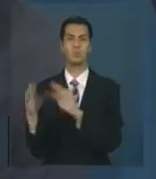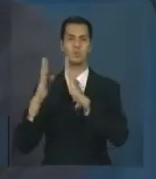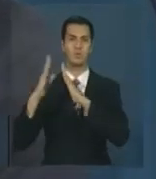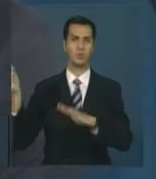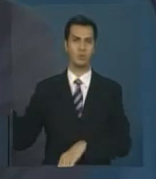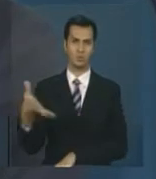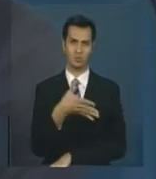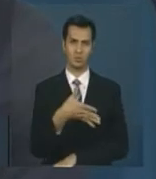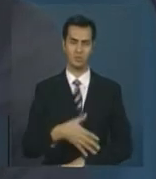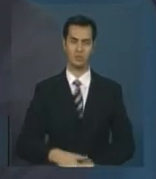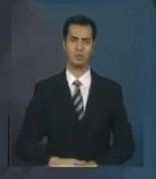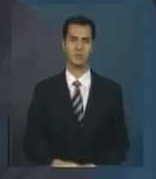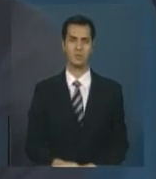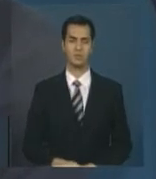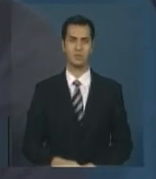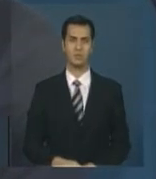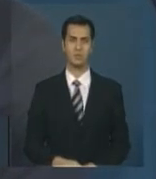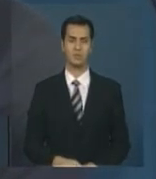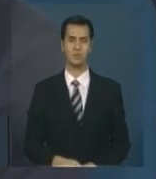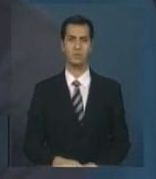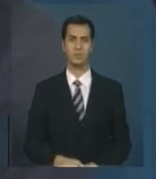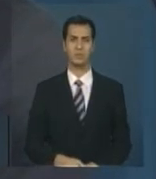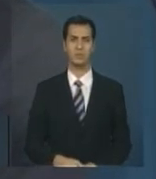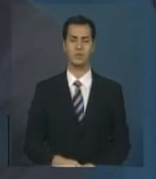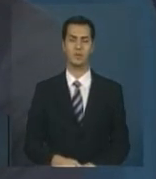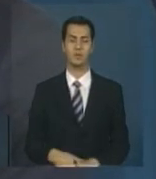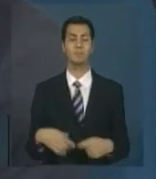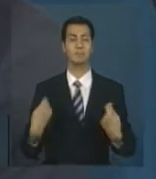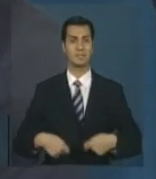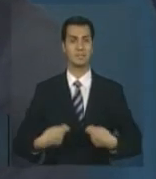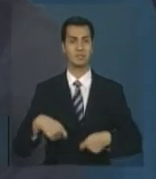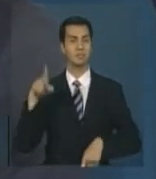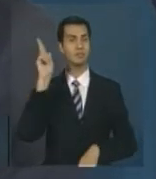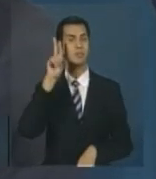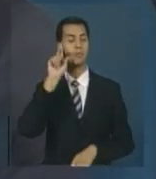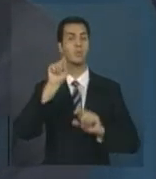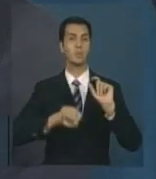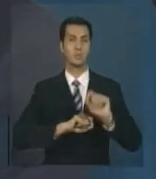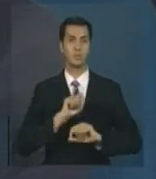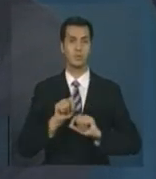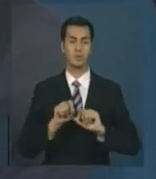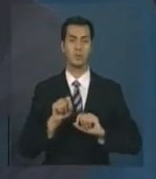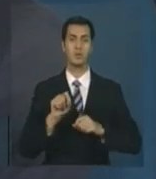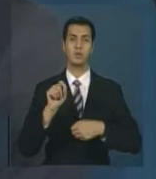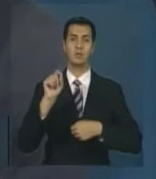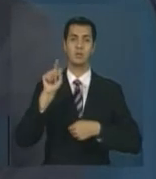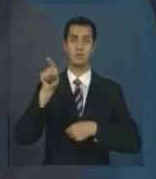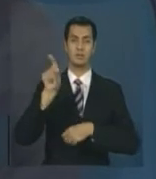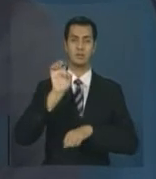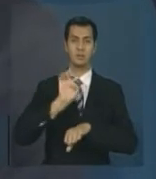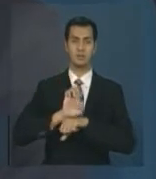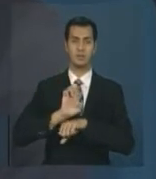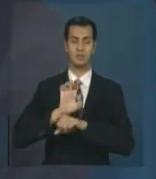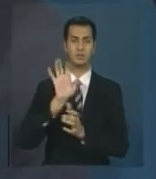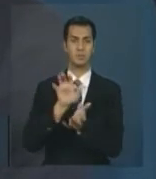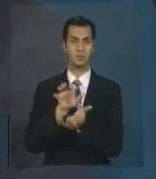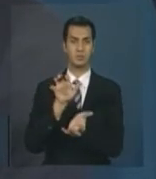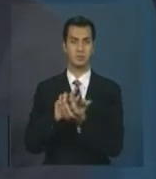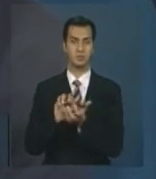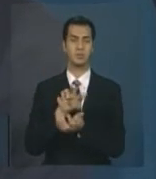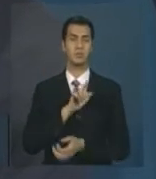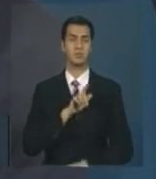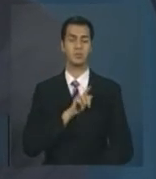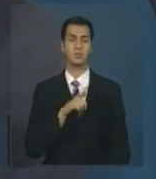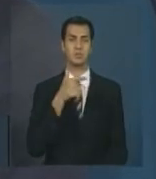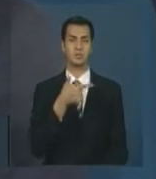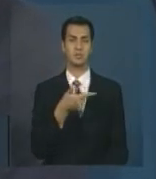novas moradias. É importante lembrar que só em Pernambuco, no ano de 2010,